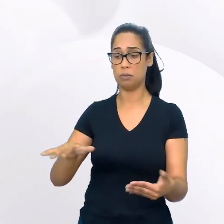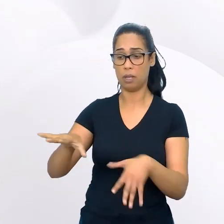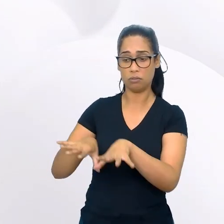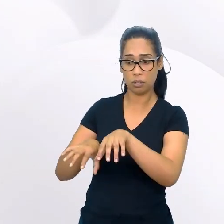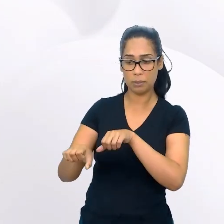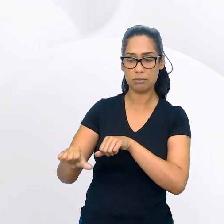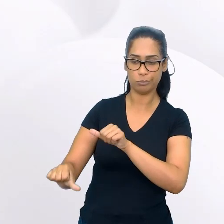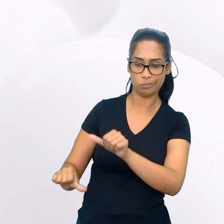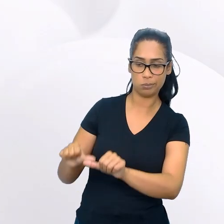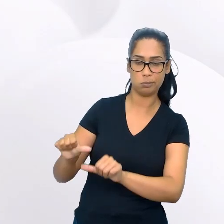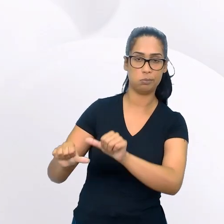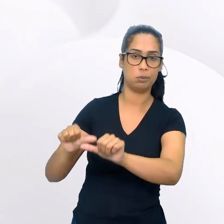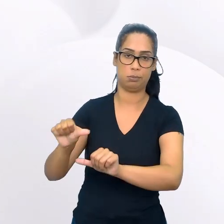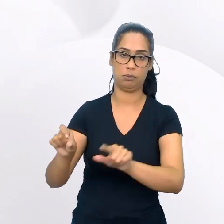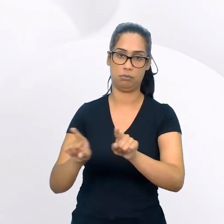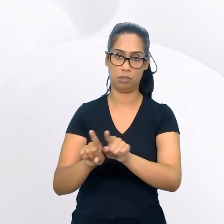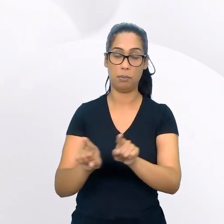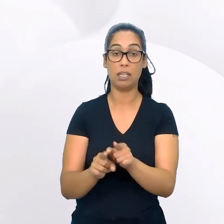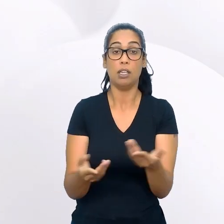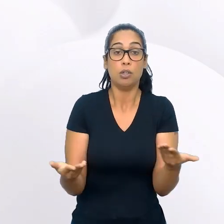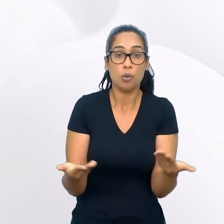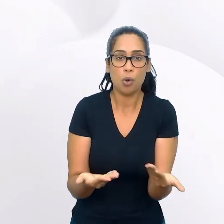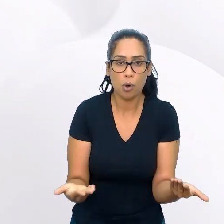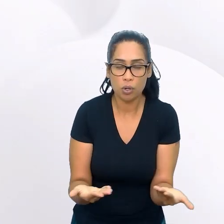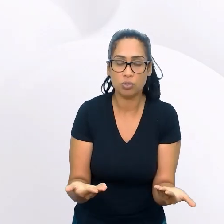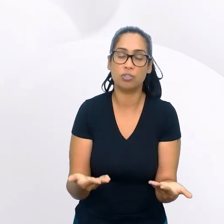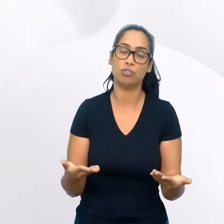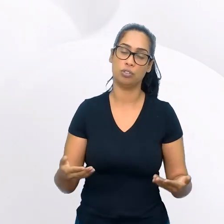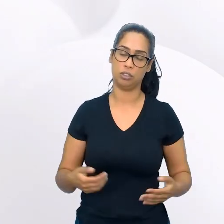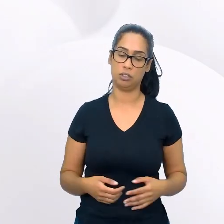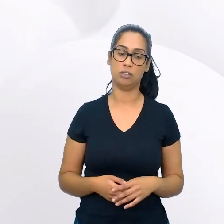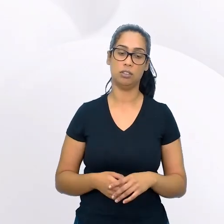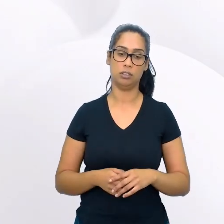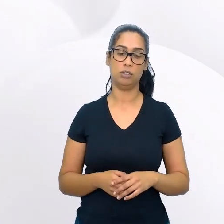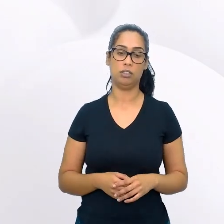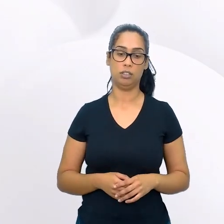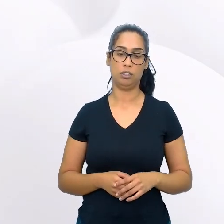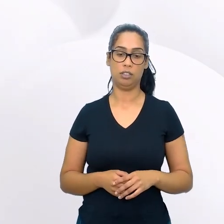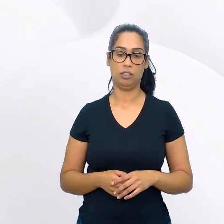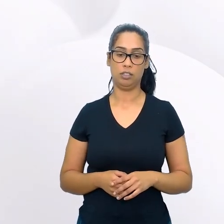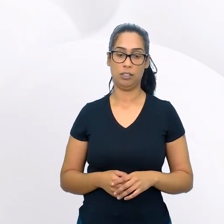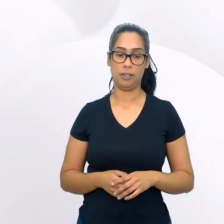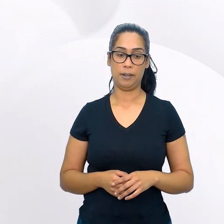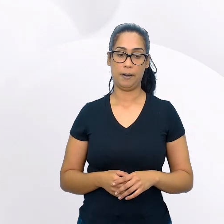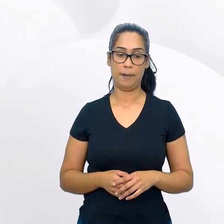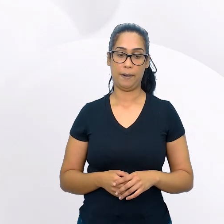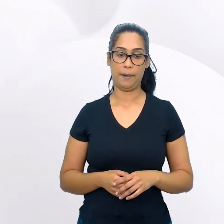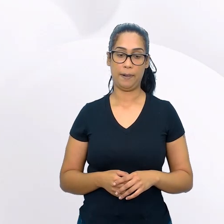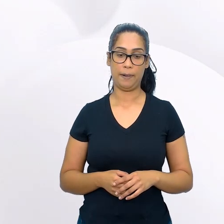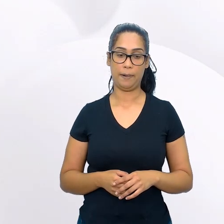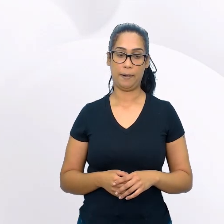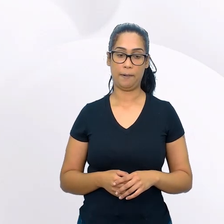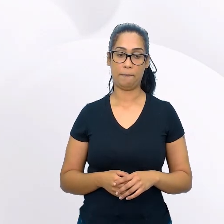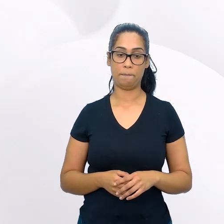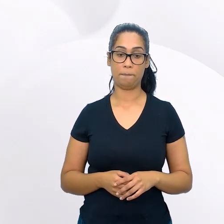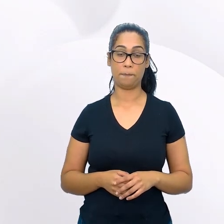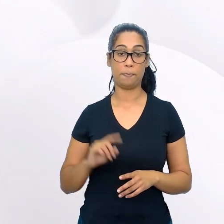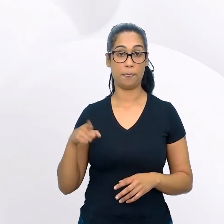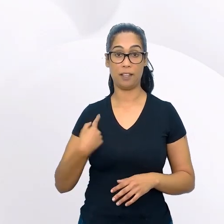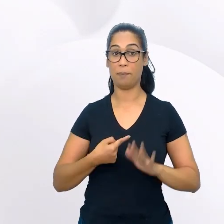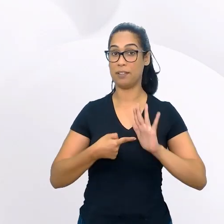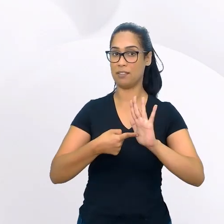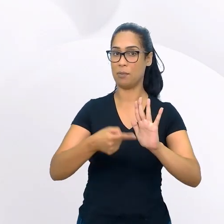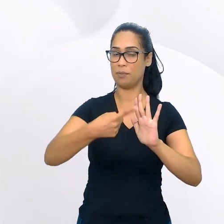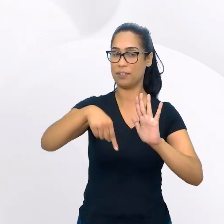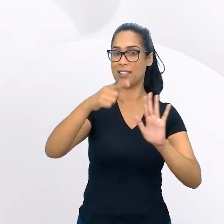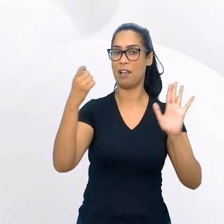chegar aqui no nosso parecer exato né continuidade então esses Marcos legais né